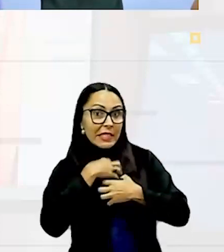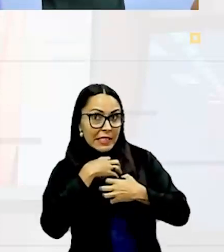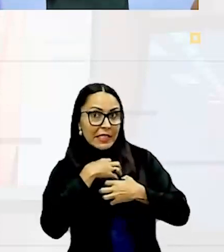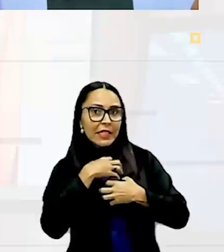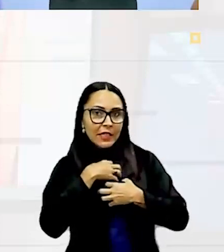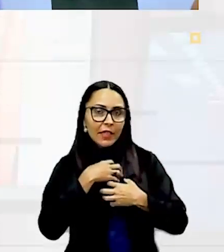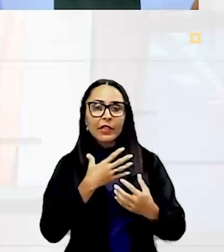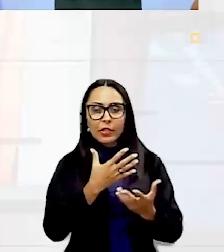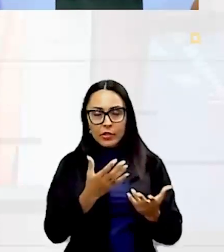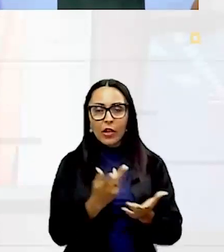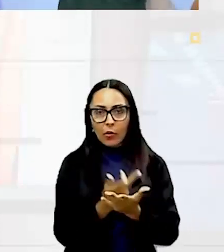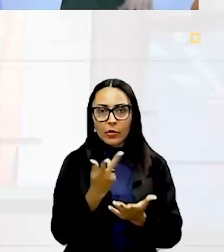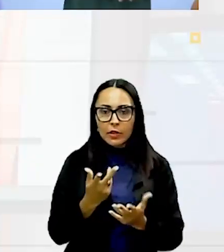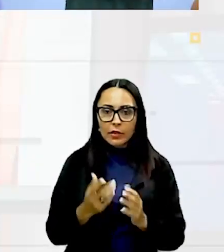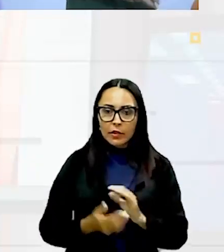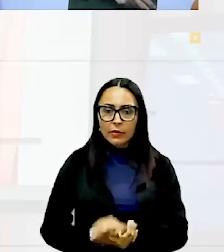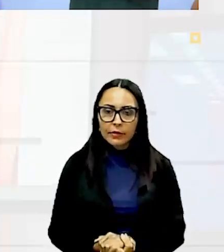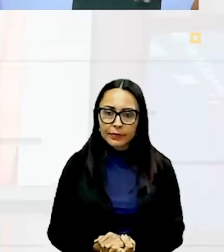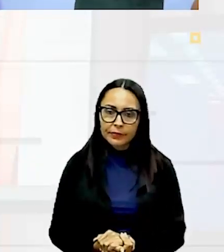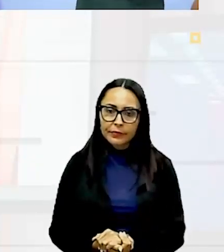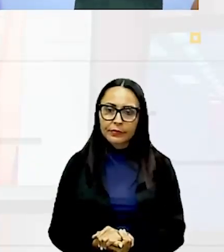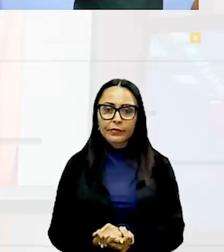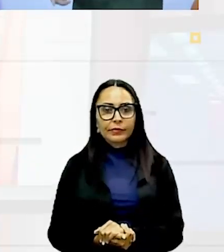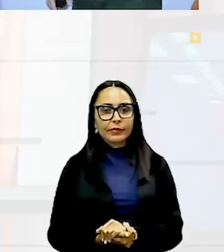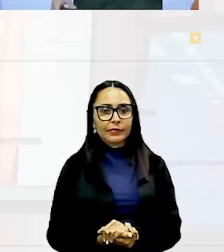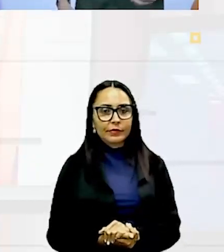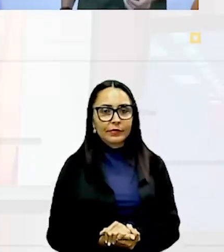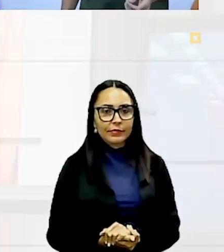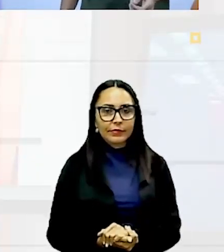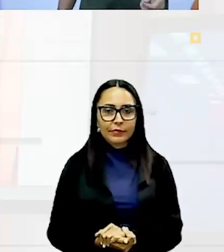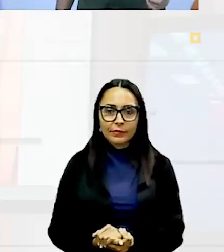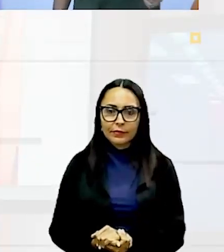aquilo realmente está acontecendo. Que não seja só algo da tela.